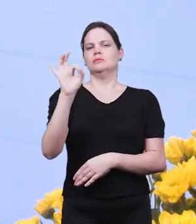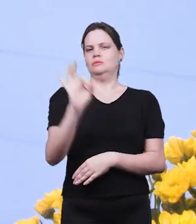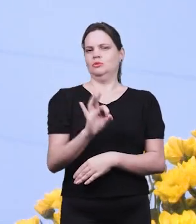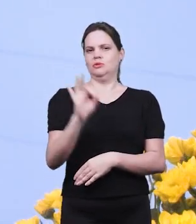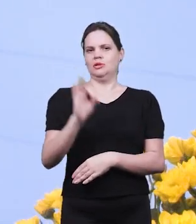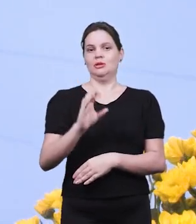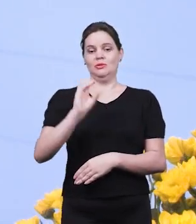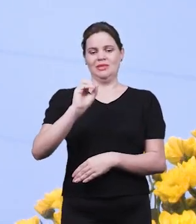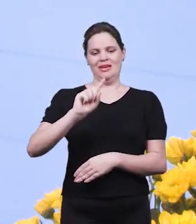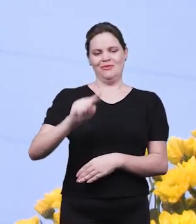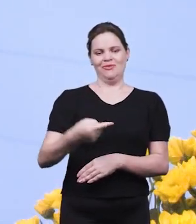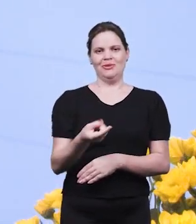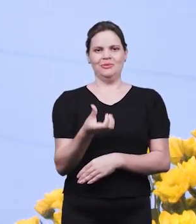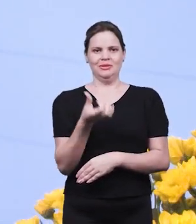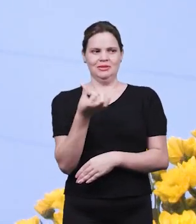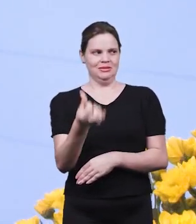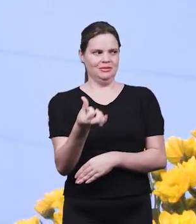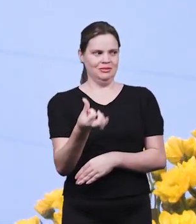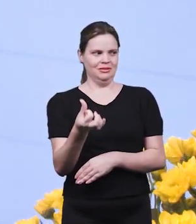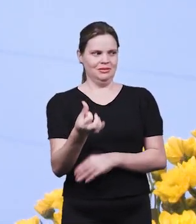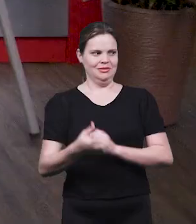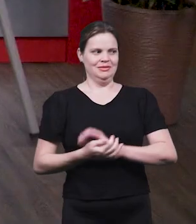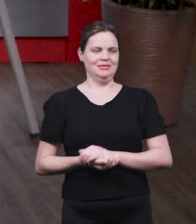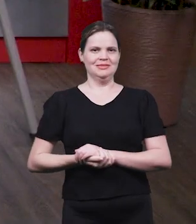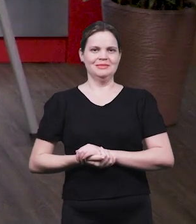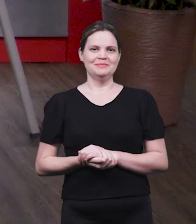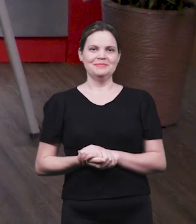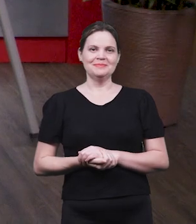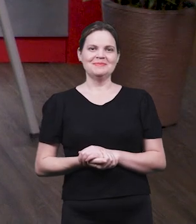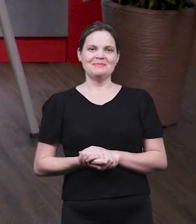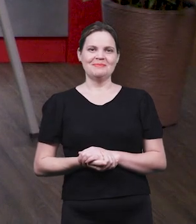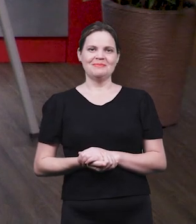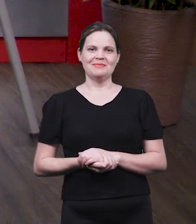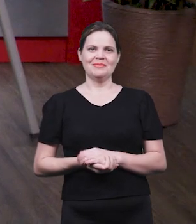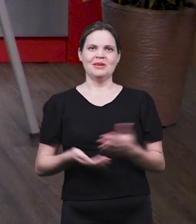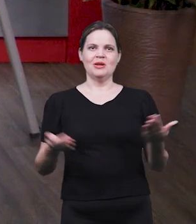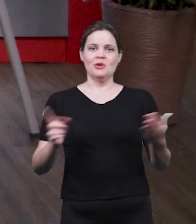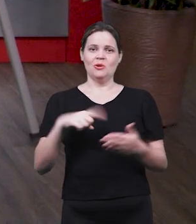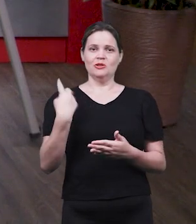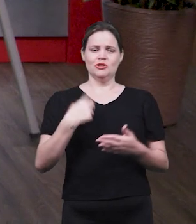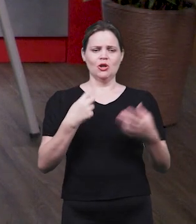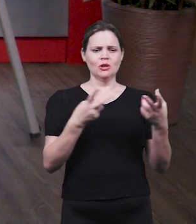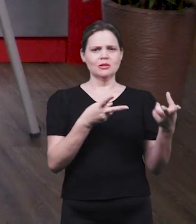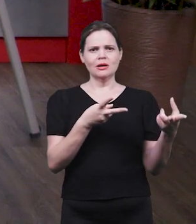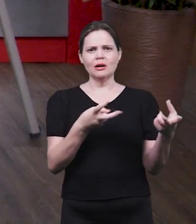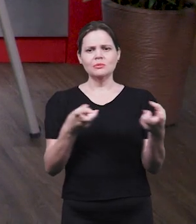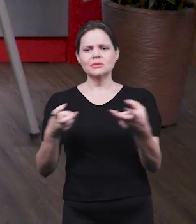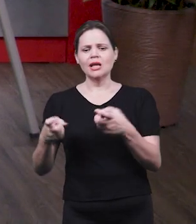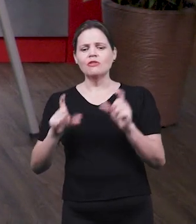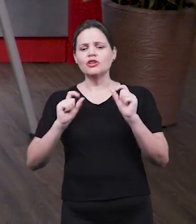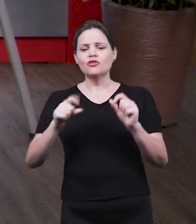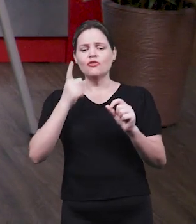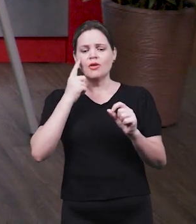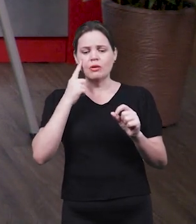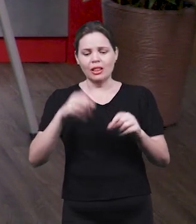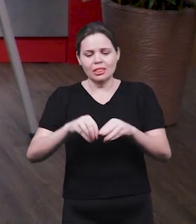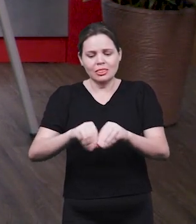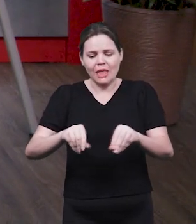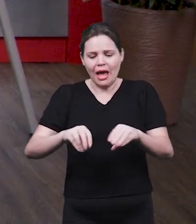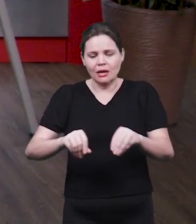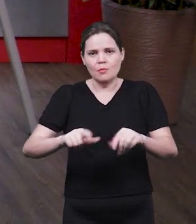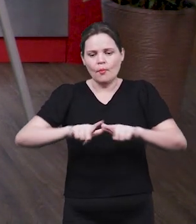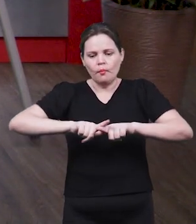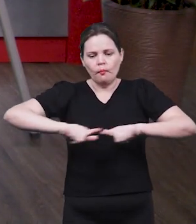várias legislações ao longo do tempo. Eles modificaram, né? Hoje incide tão apenas sobre a terra nua, né? Exatamente. Sem contar as